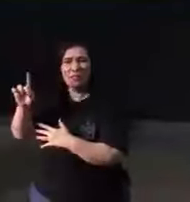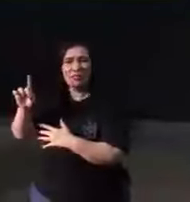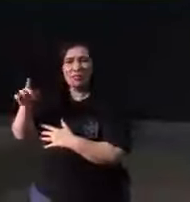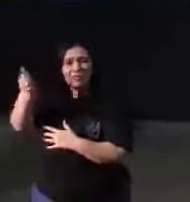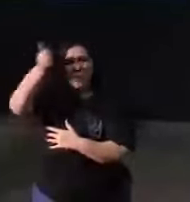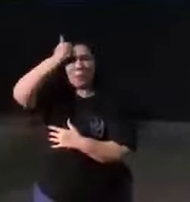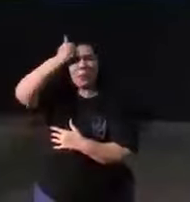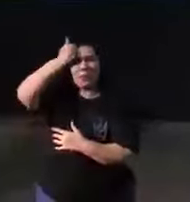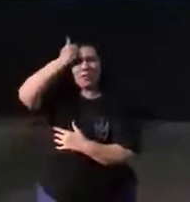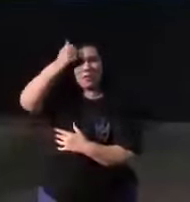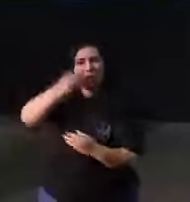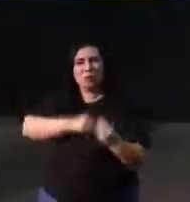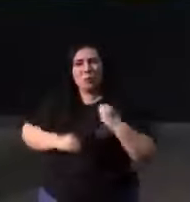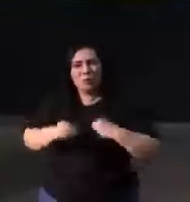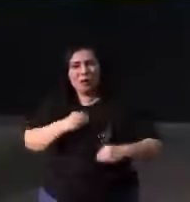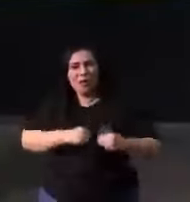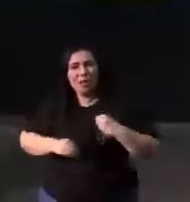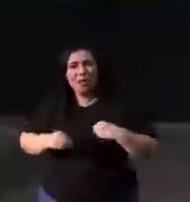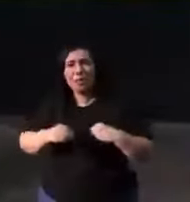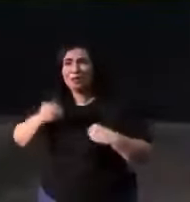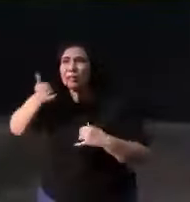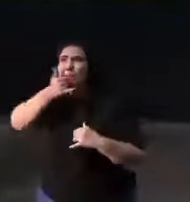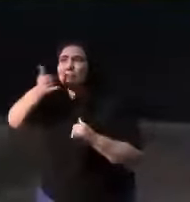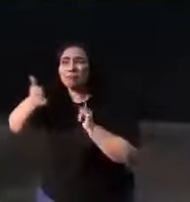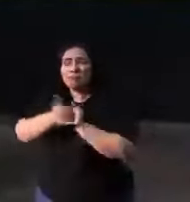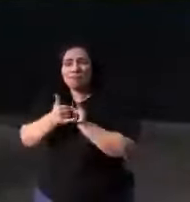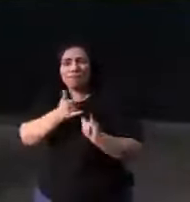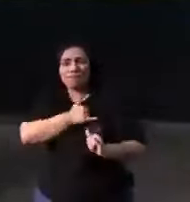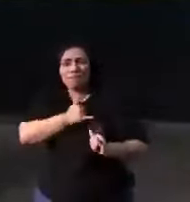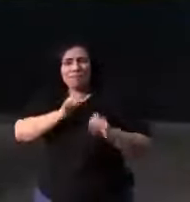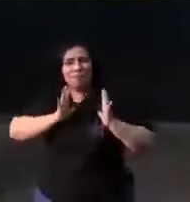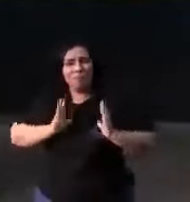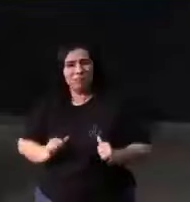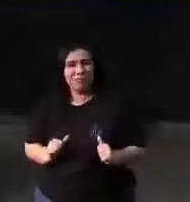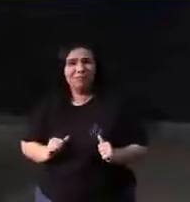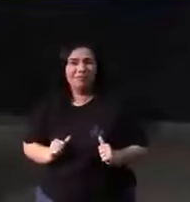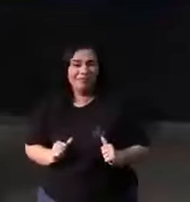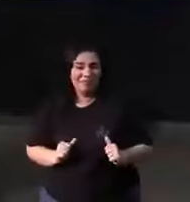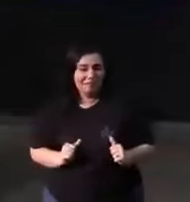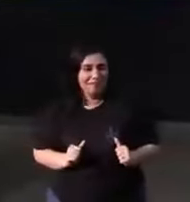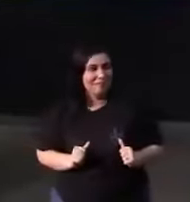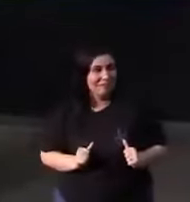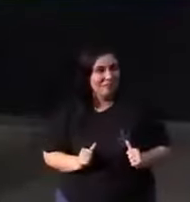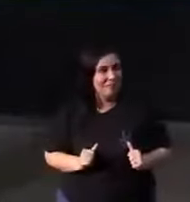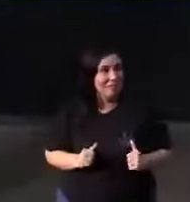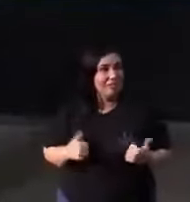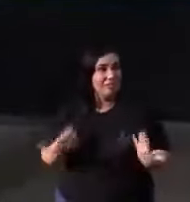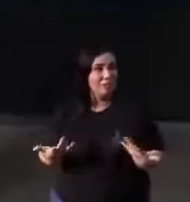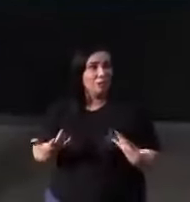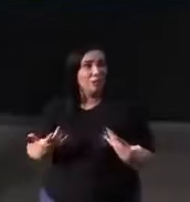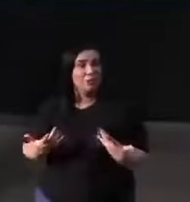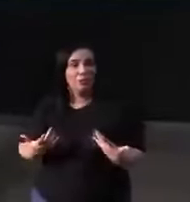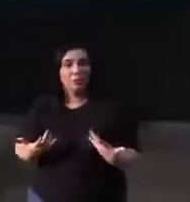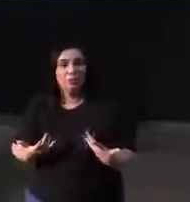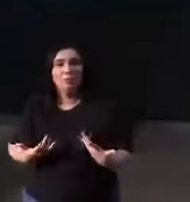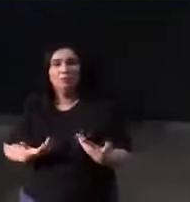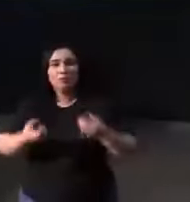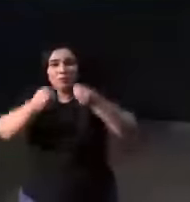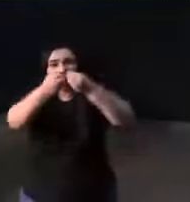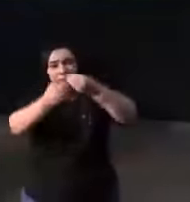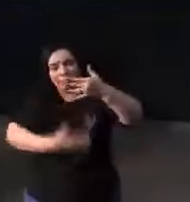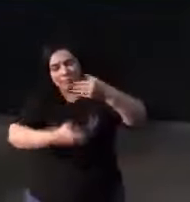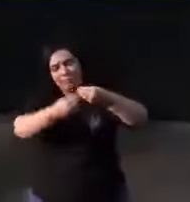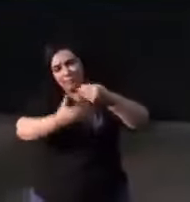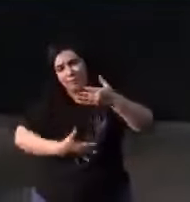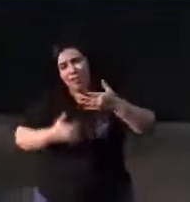caminhos, recebendo o perdão imediato de Jesus Cristo de Nazaré. Ou se expresse aí nas redes sociais,